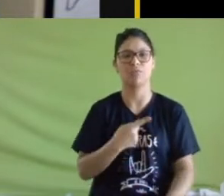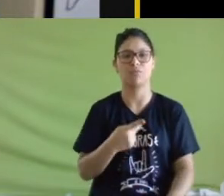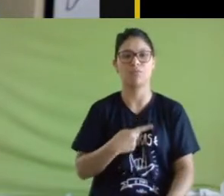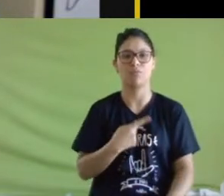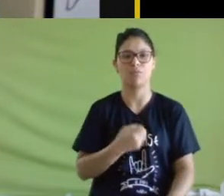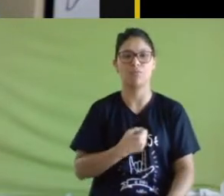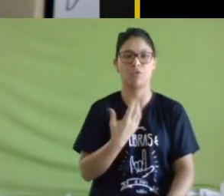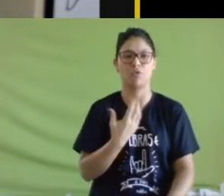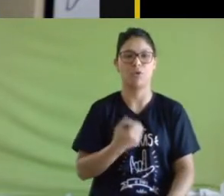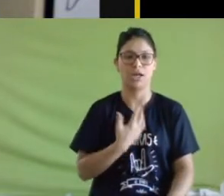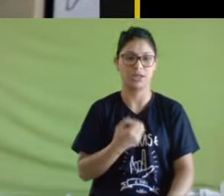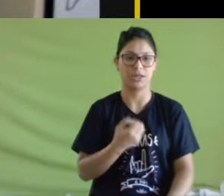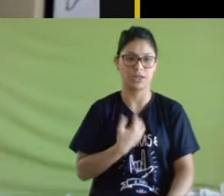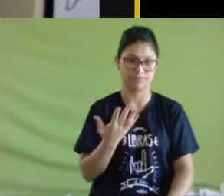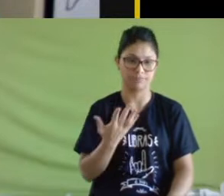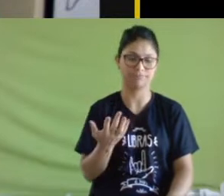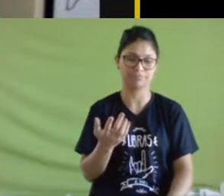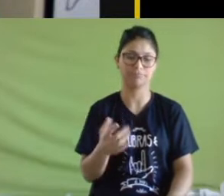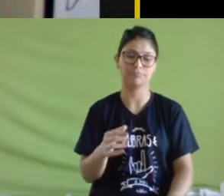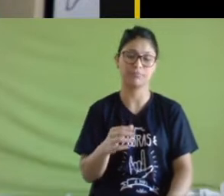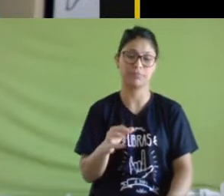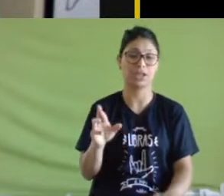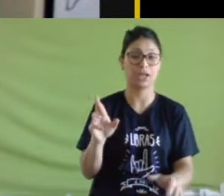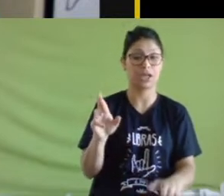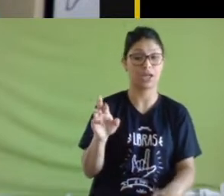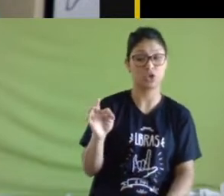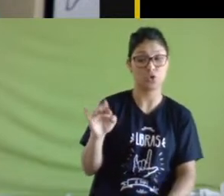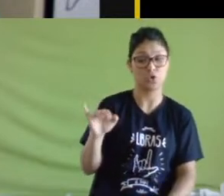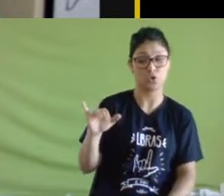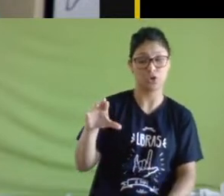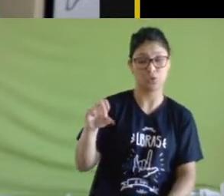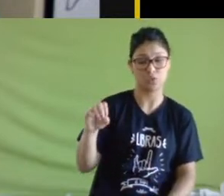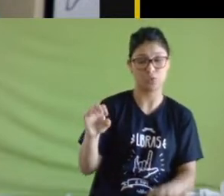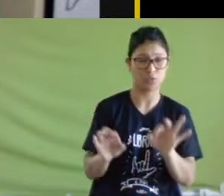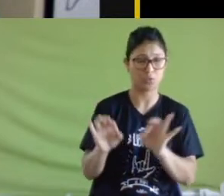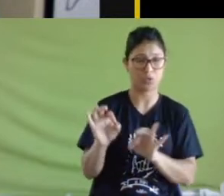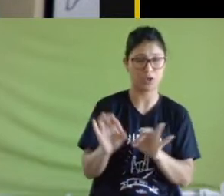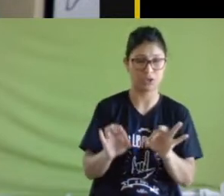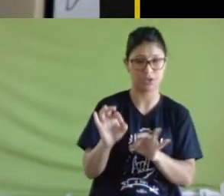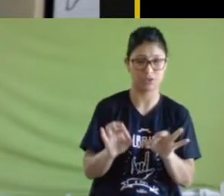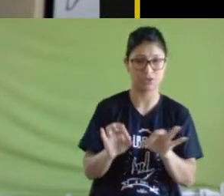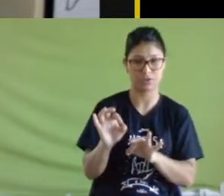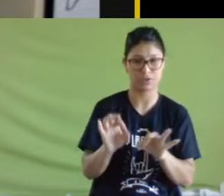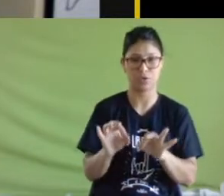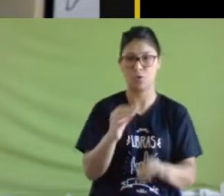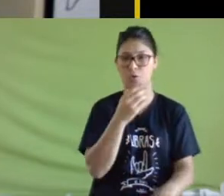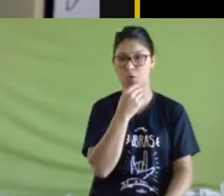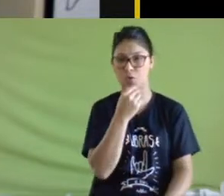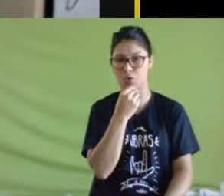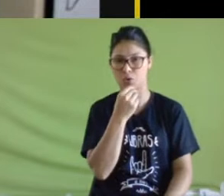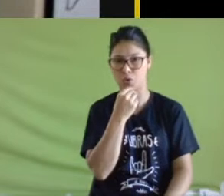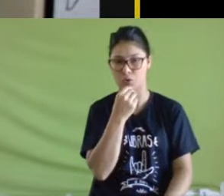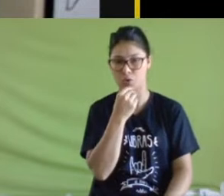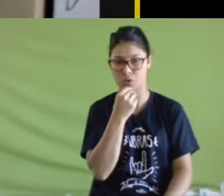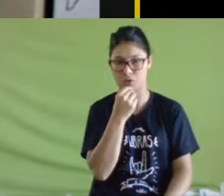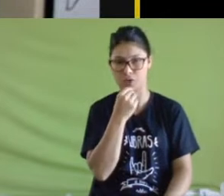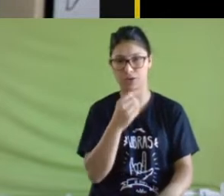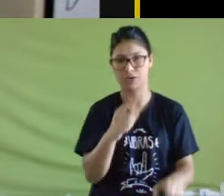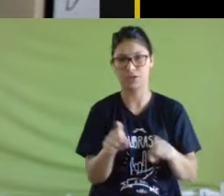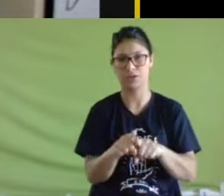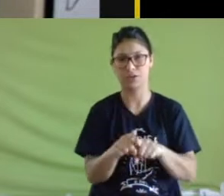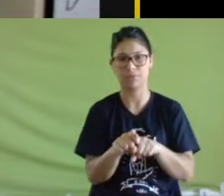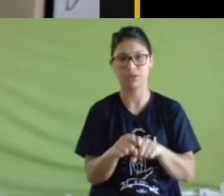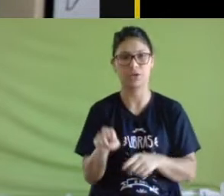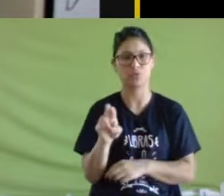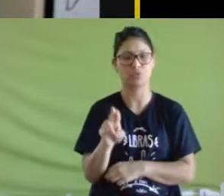dizer, retoricamente organizados. O poeta épico, um Virgílio, por exemplo, na Eneida, ele não